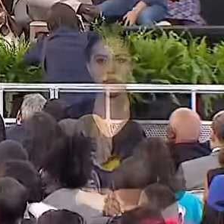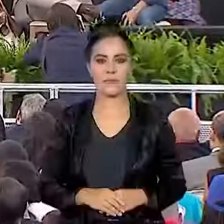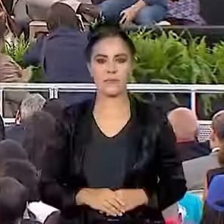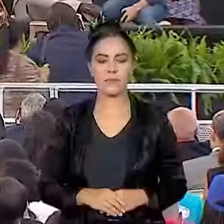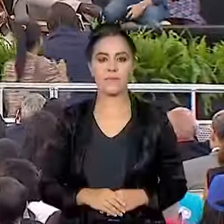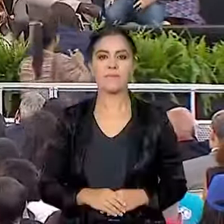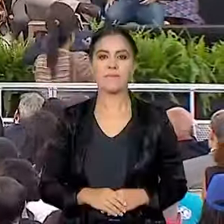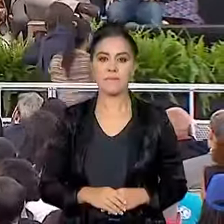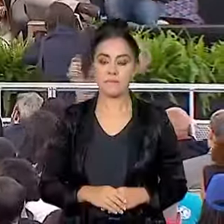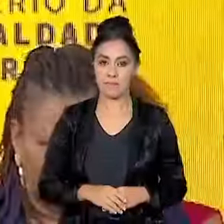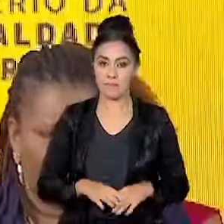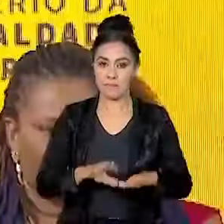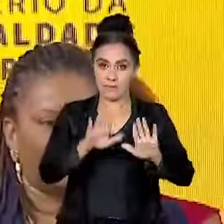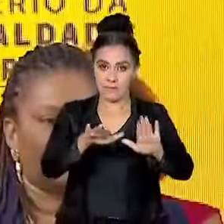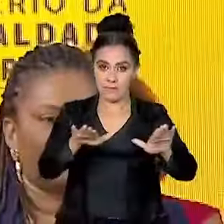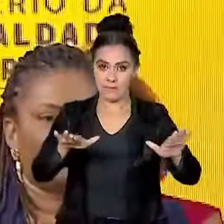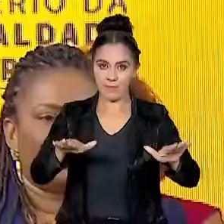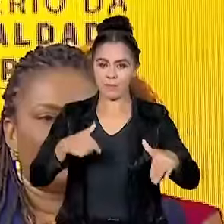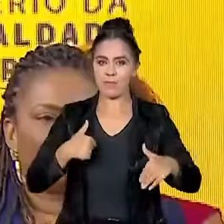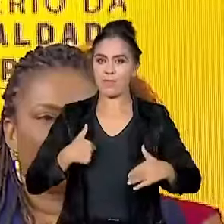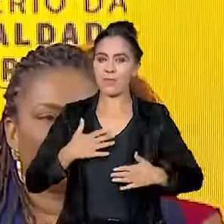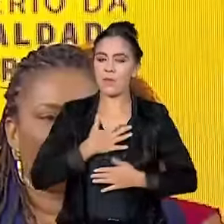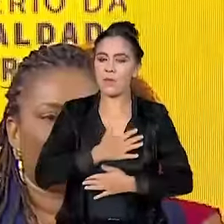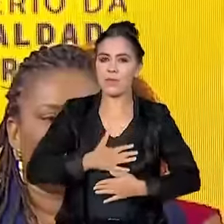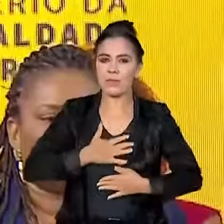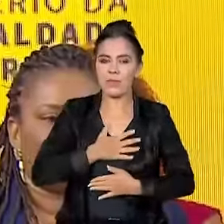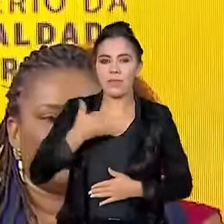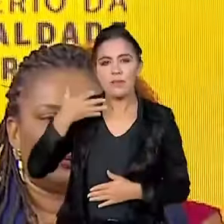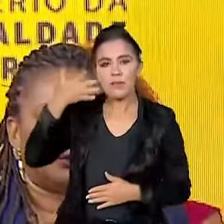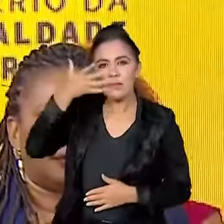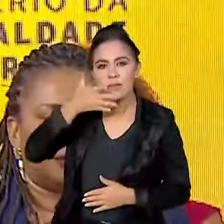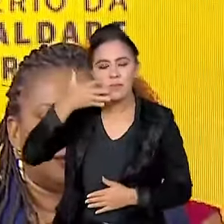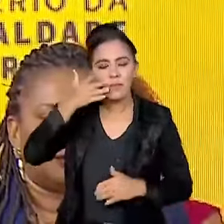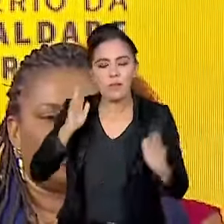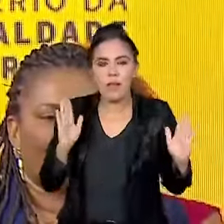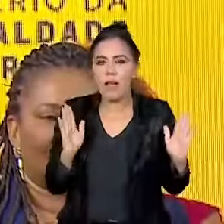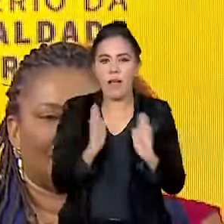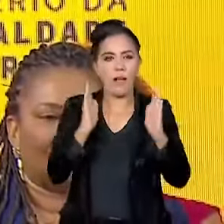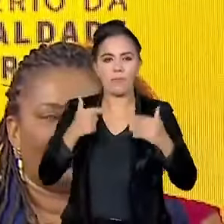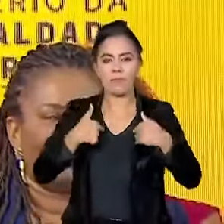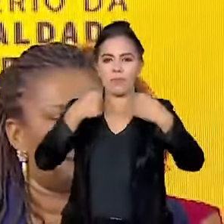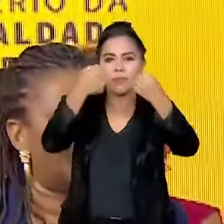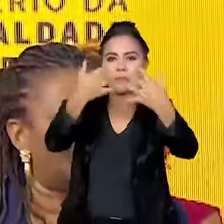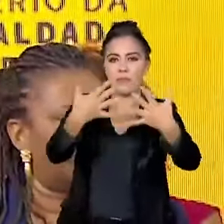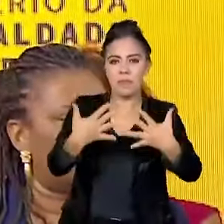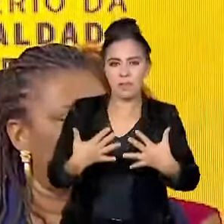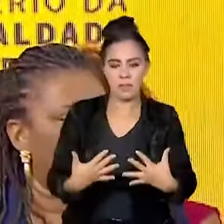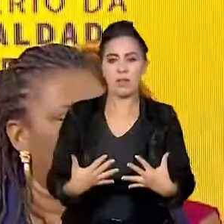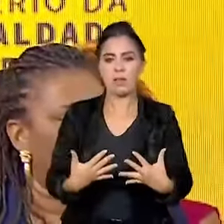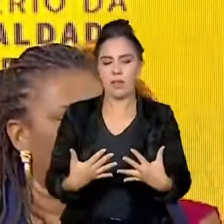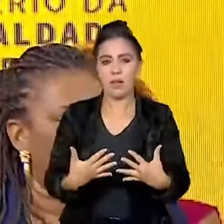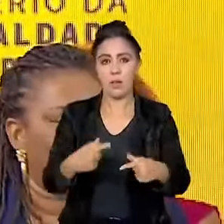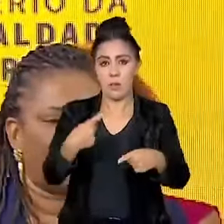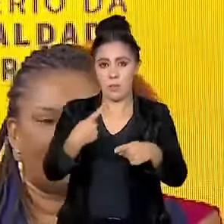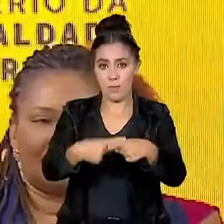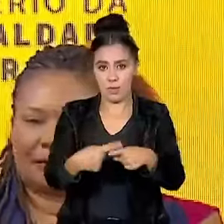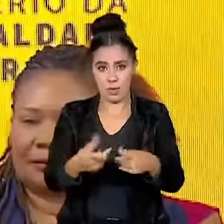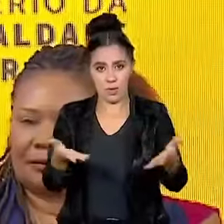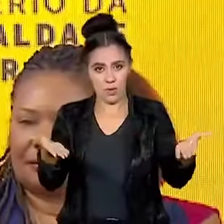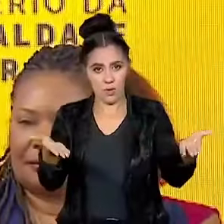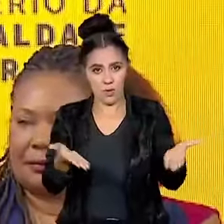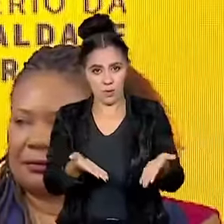Gente, eu quero ser breve, só para fazer uma explicação aqui, porque hoje é um